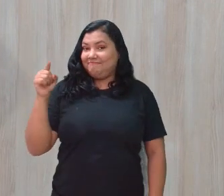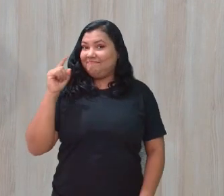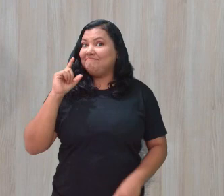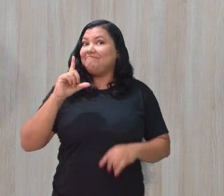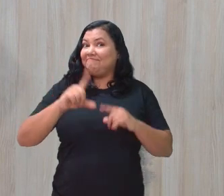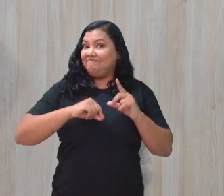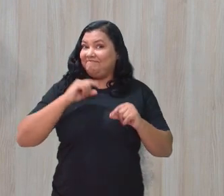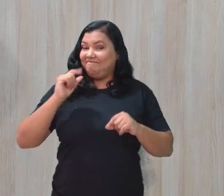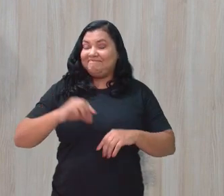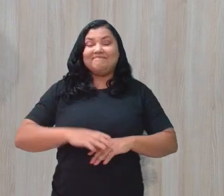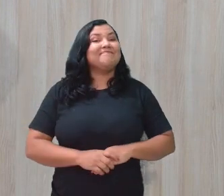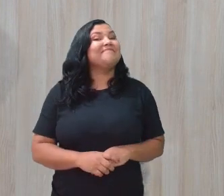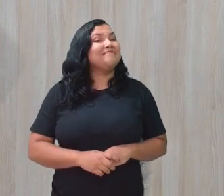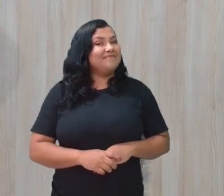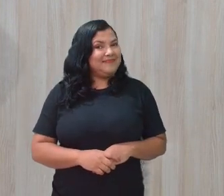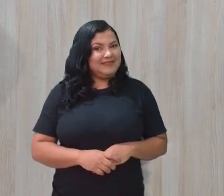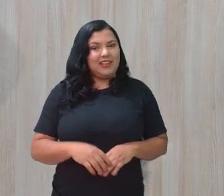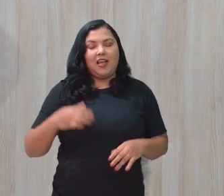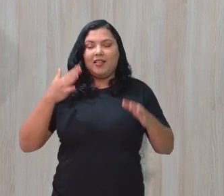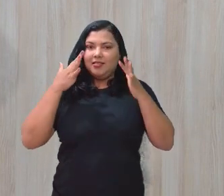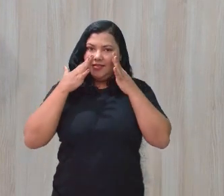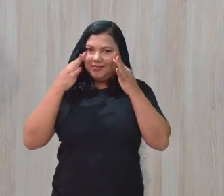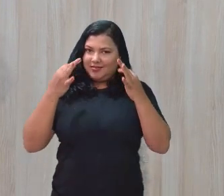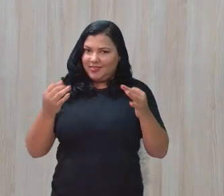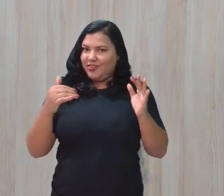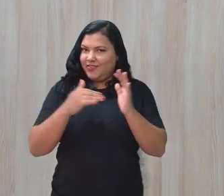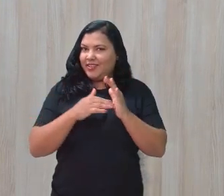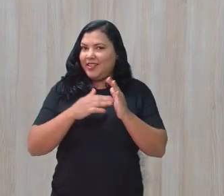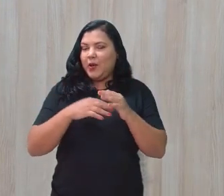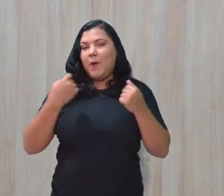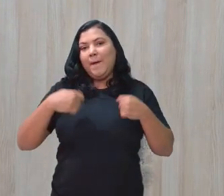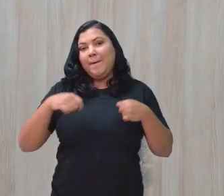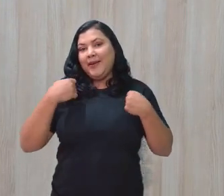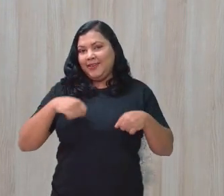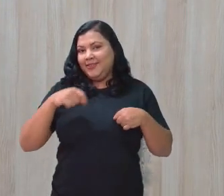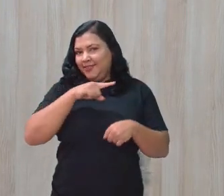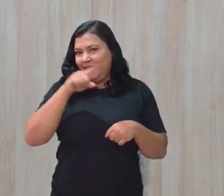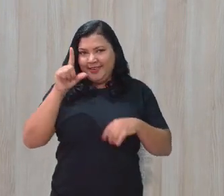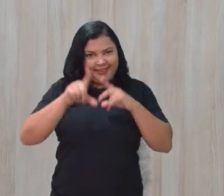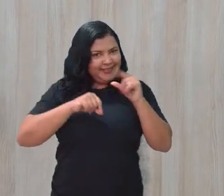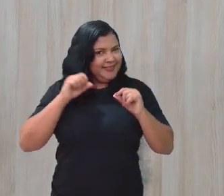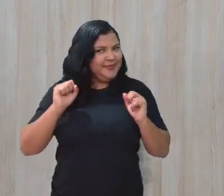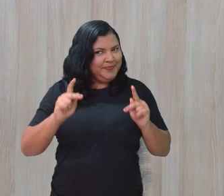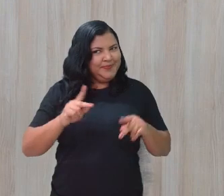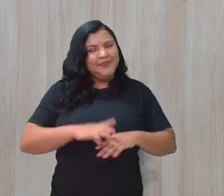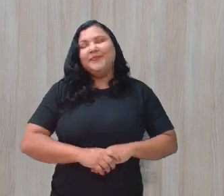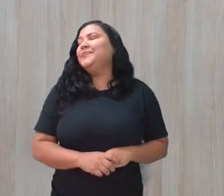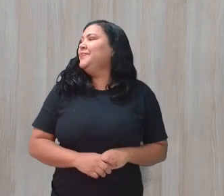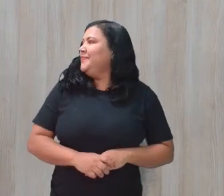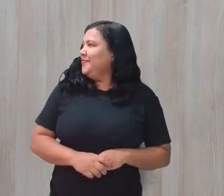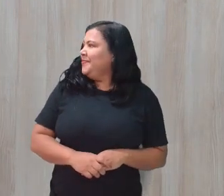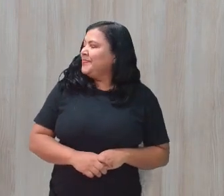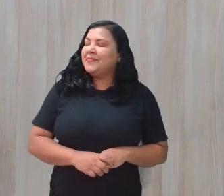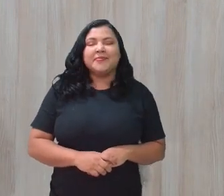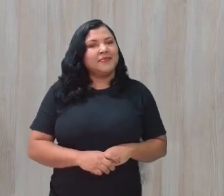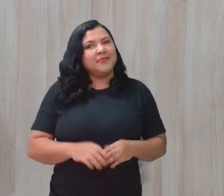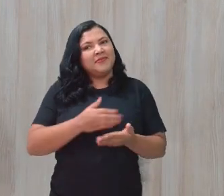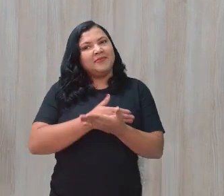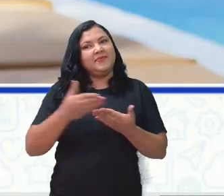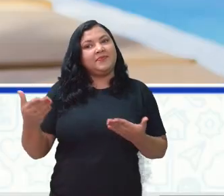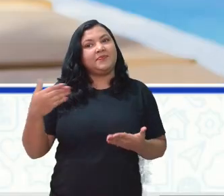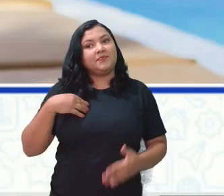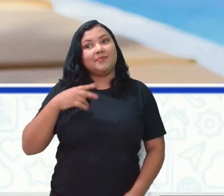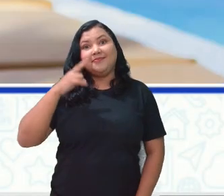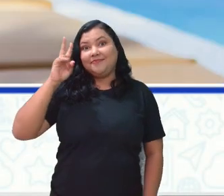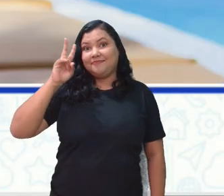atentos à aula, que no final eu vou precisar que vocês decidam aqui uma situação, tá certo? Para começar, a gente vai ler a crônica